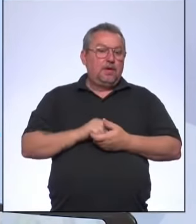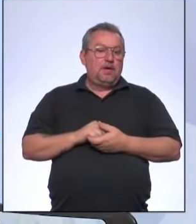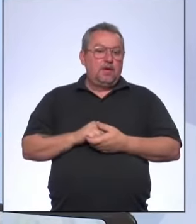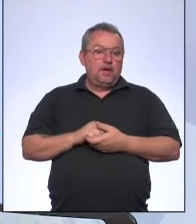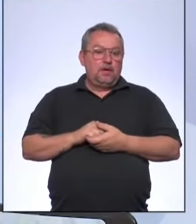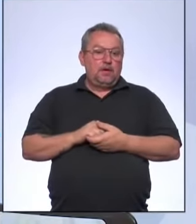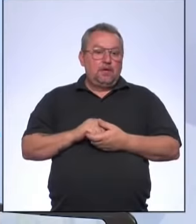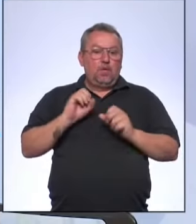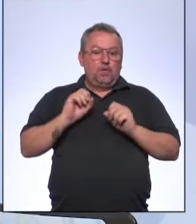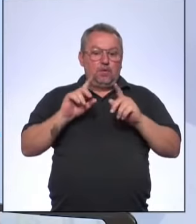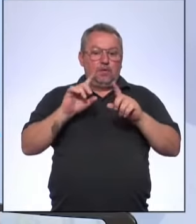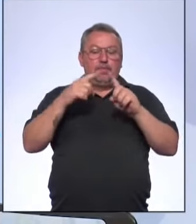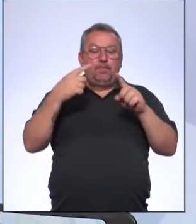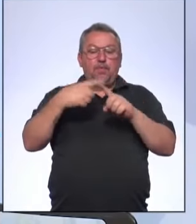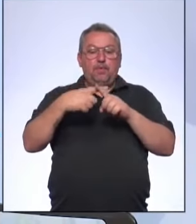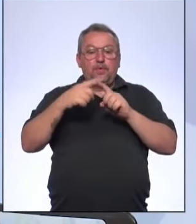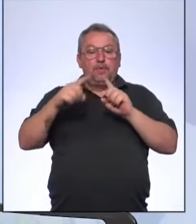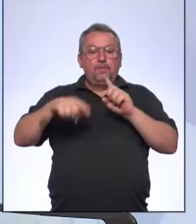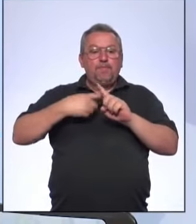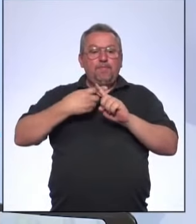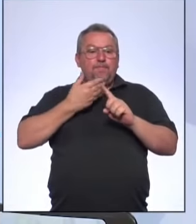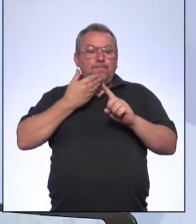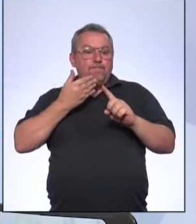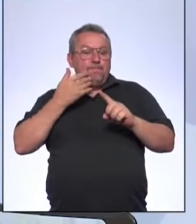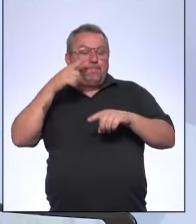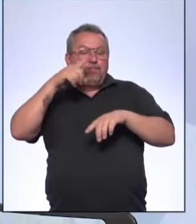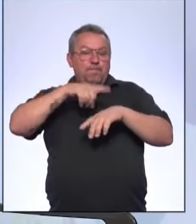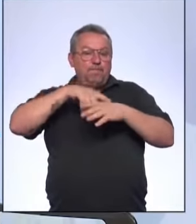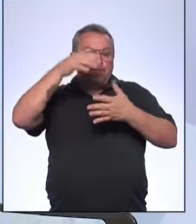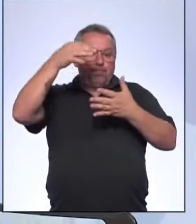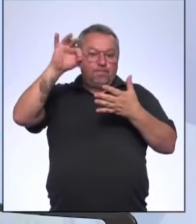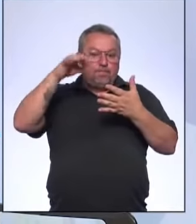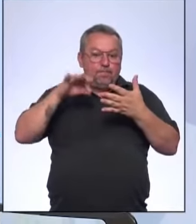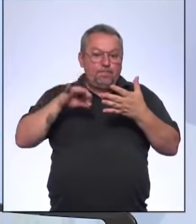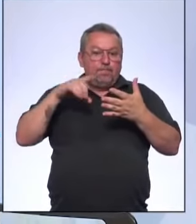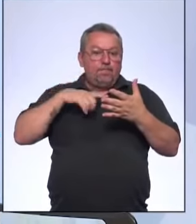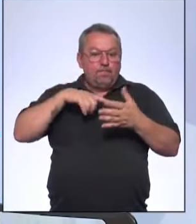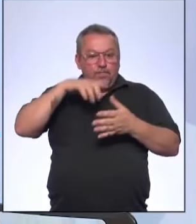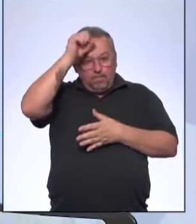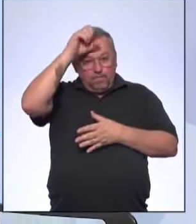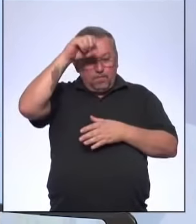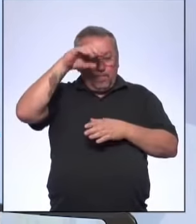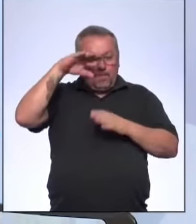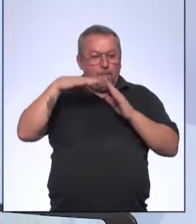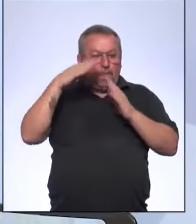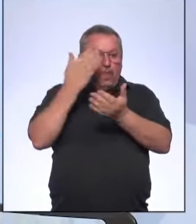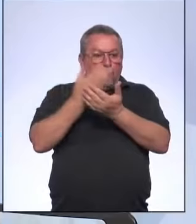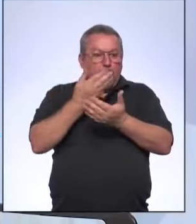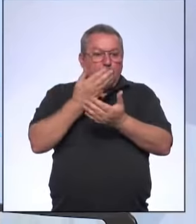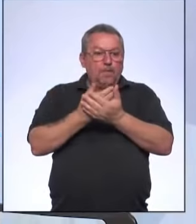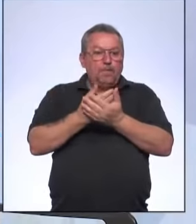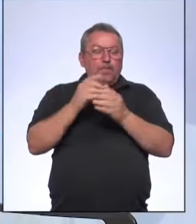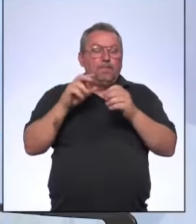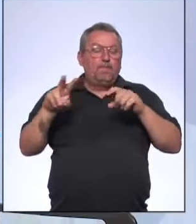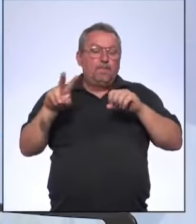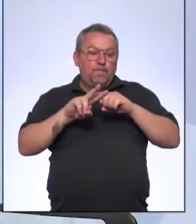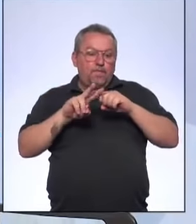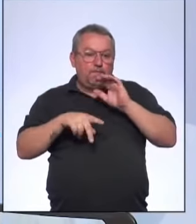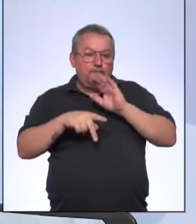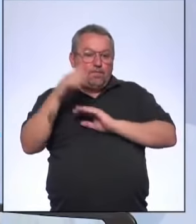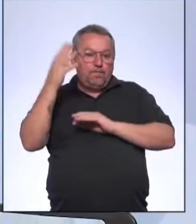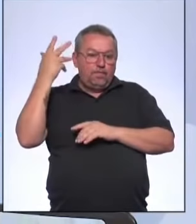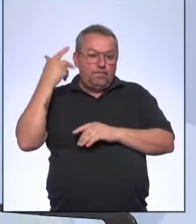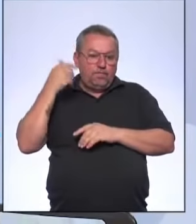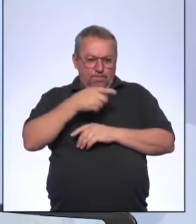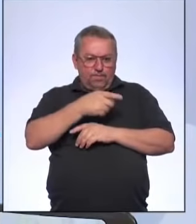six ok porque vai ficar mais fácil na hora da correção se você já tiver aprendido na escola o vocabulário de animais